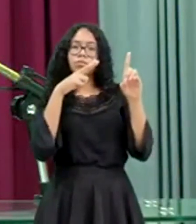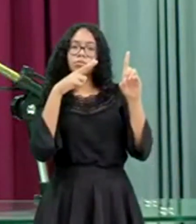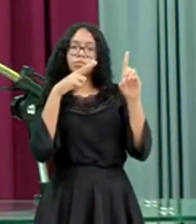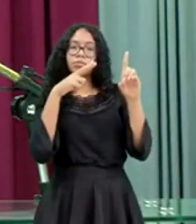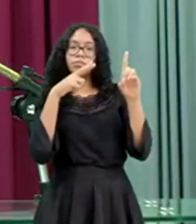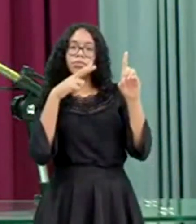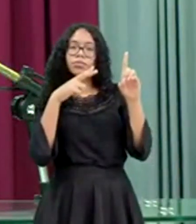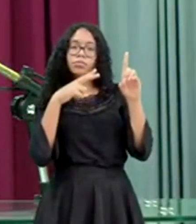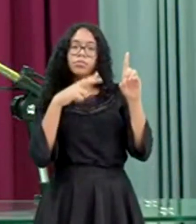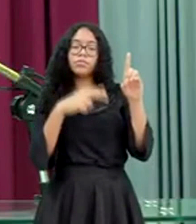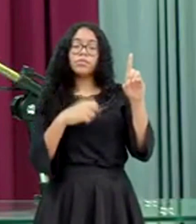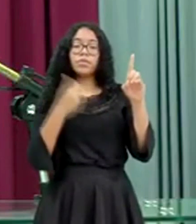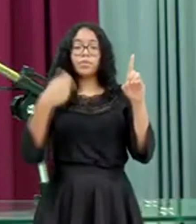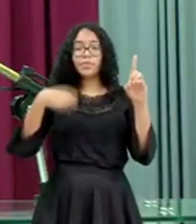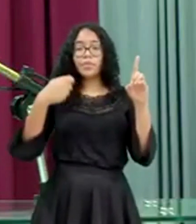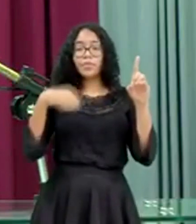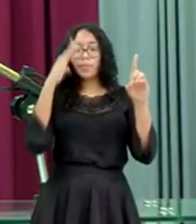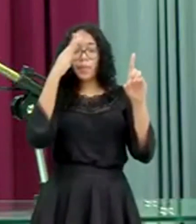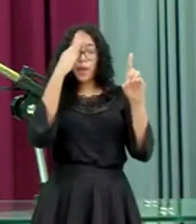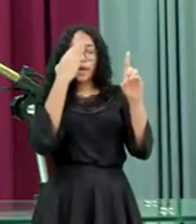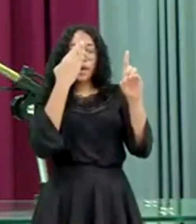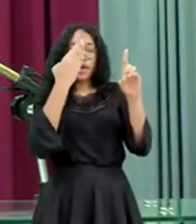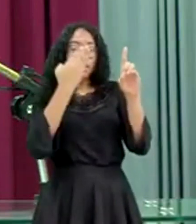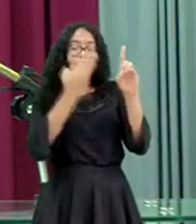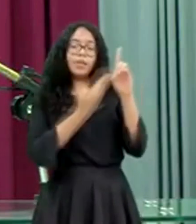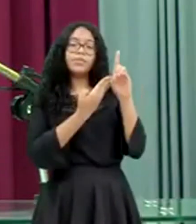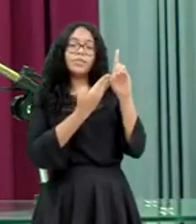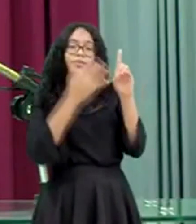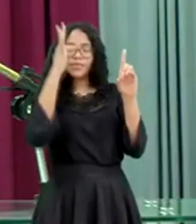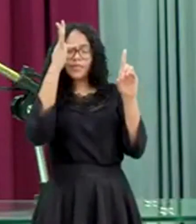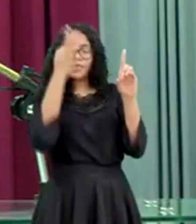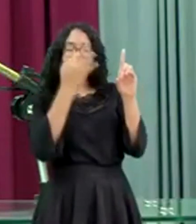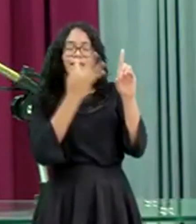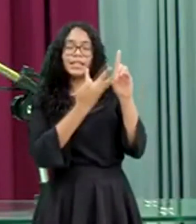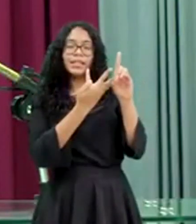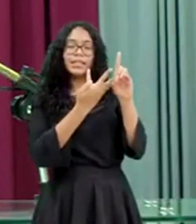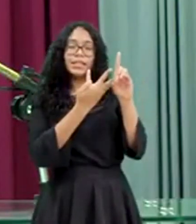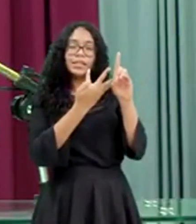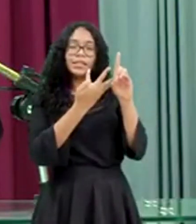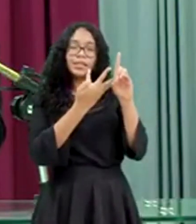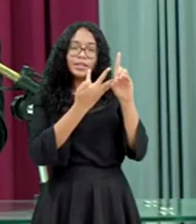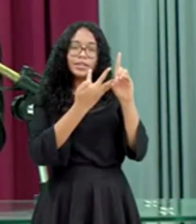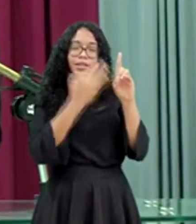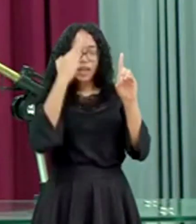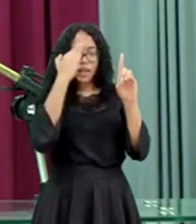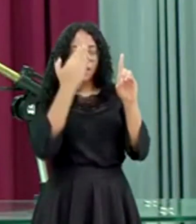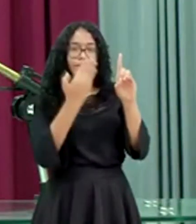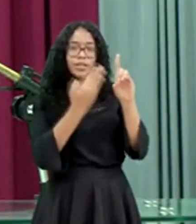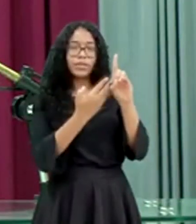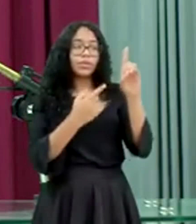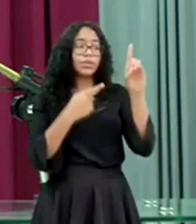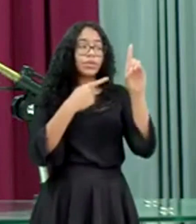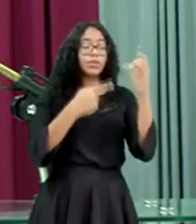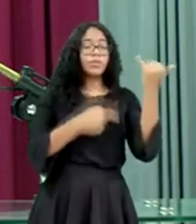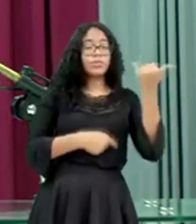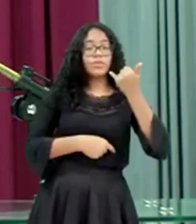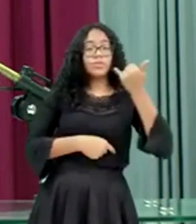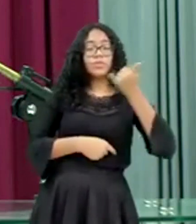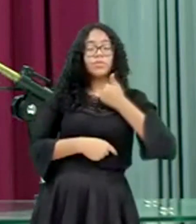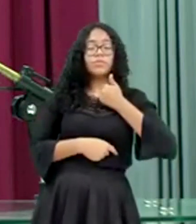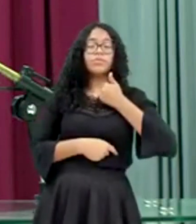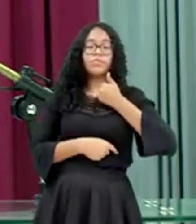fé. Vamos crer no que Deus falou para nós. Vamos crer no que Jesus